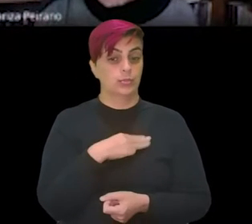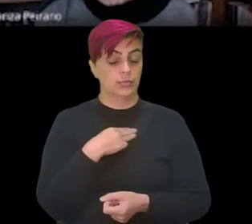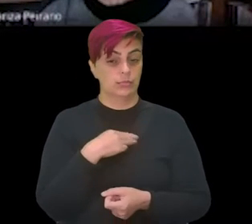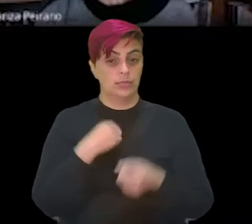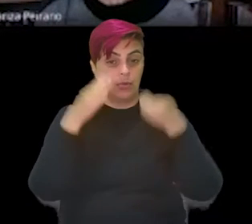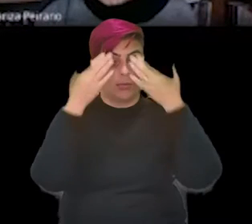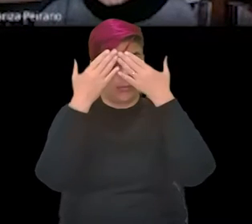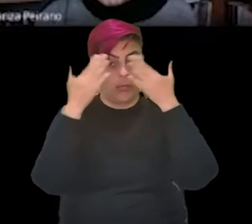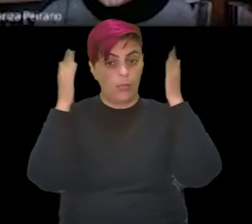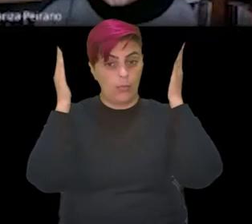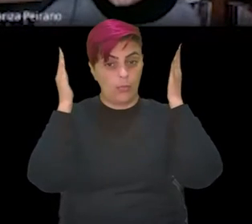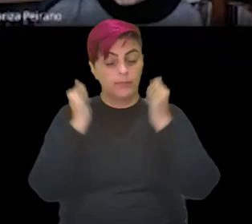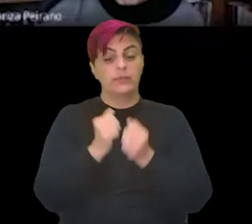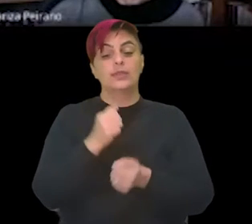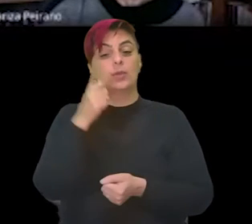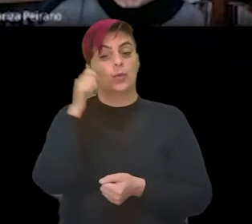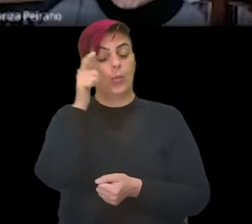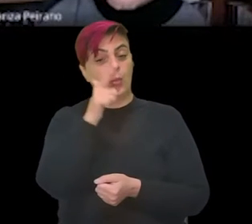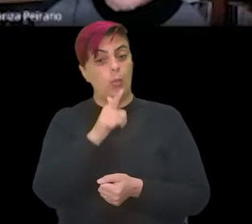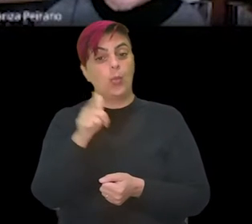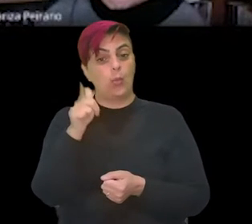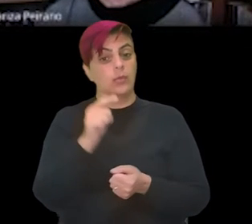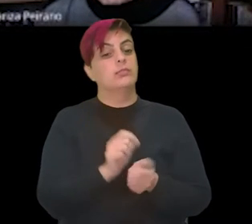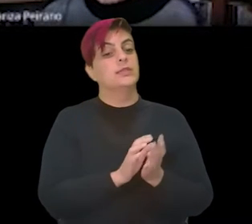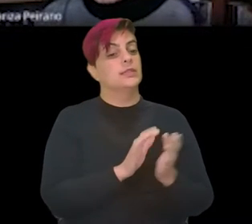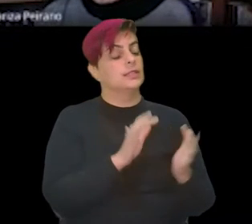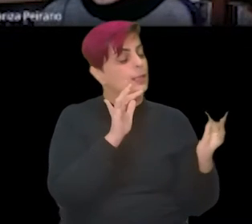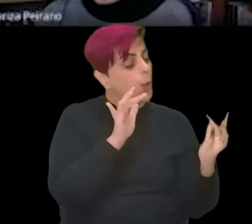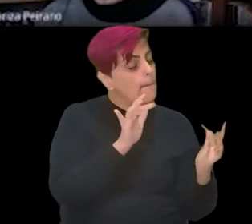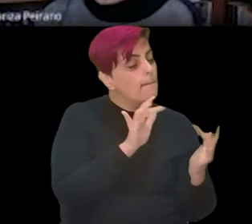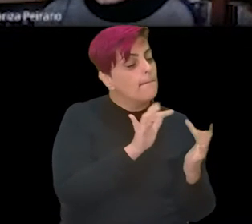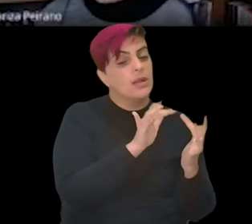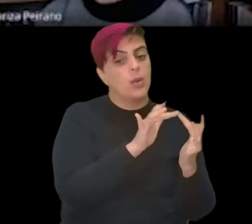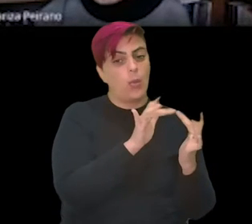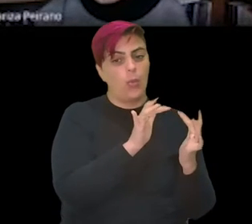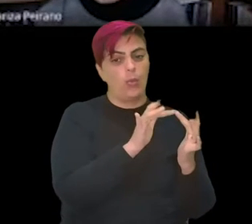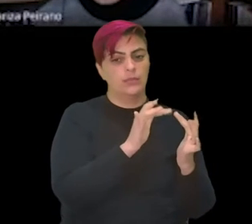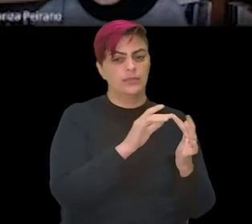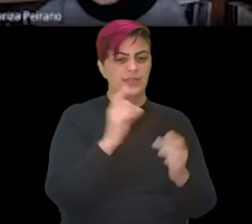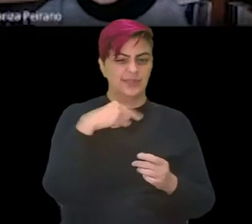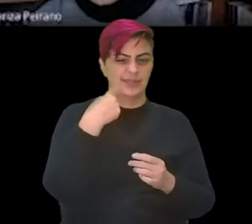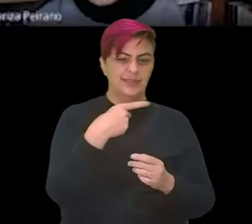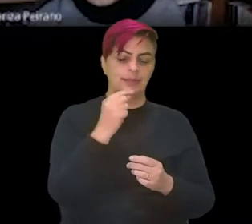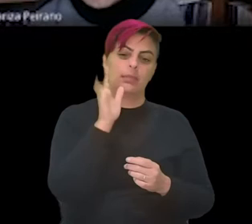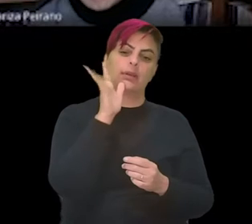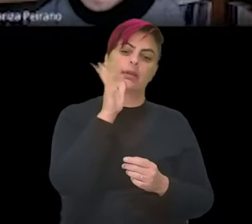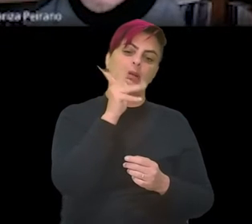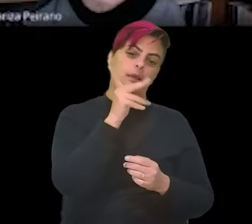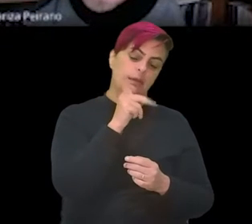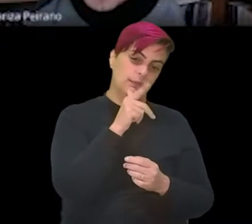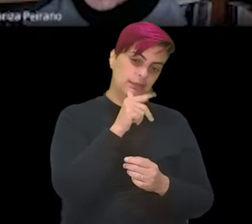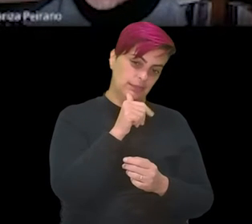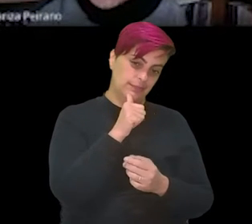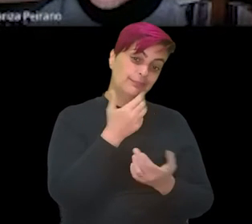de mente aberta, conseguiam alcançar essa intersubjetividade depois de muitos e muitos anos